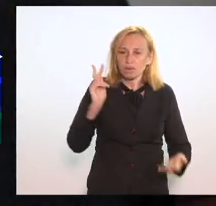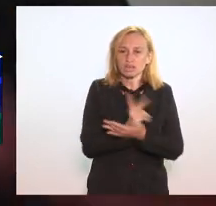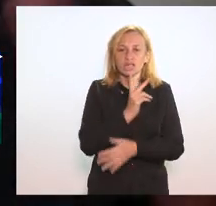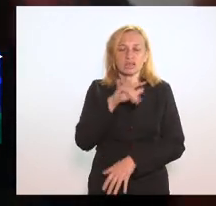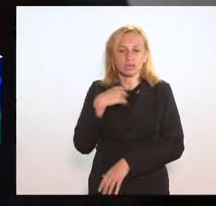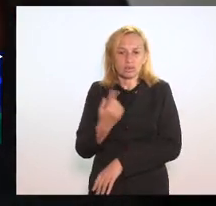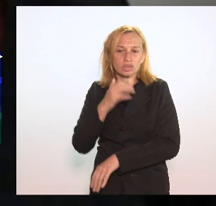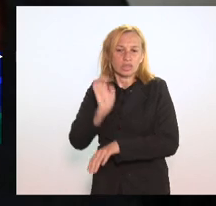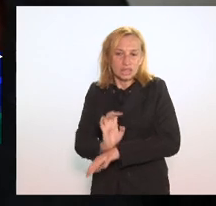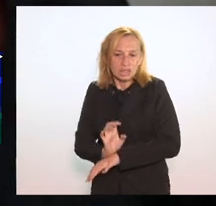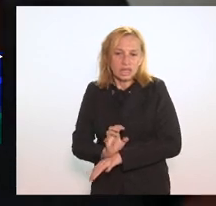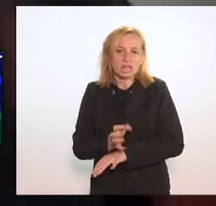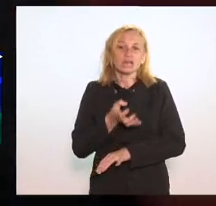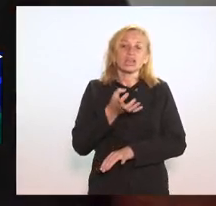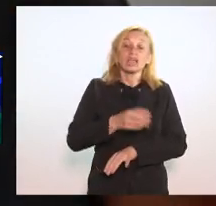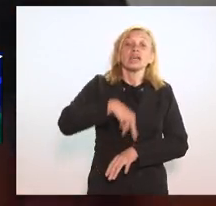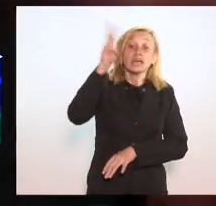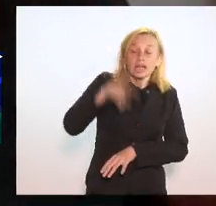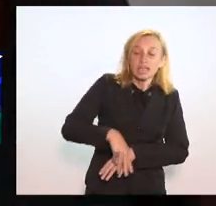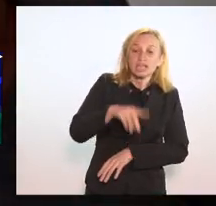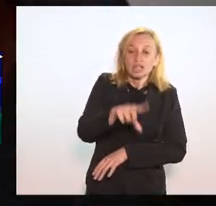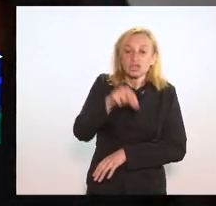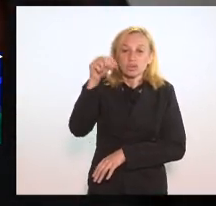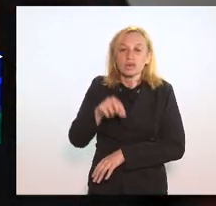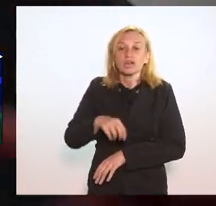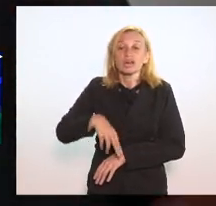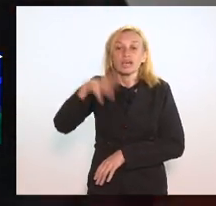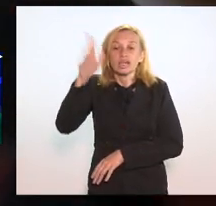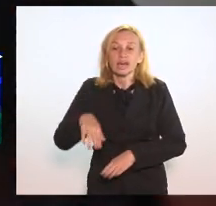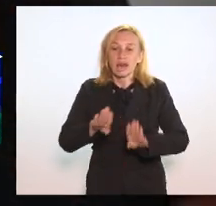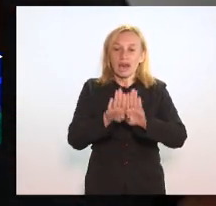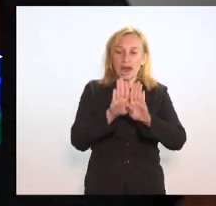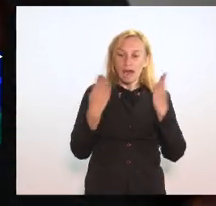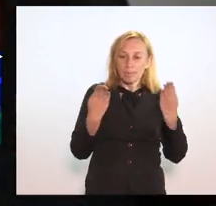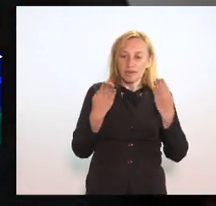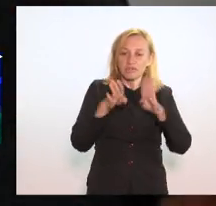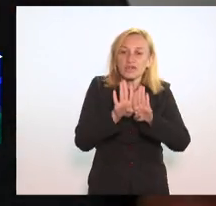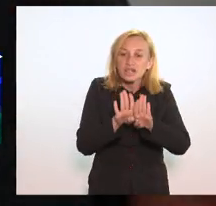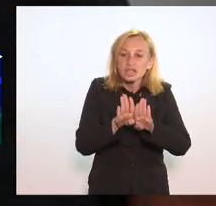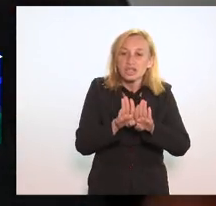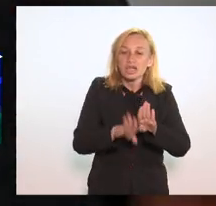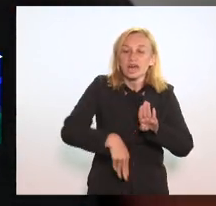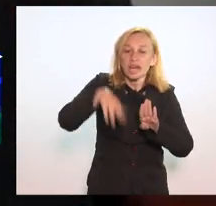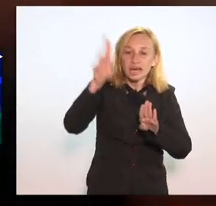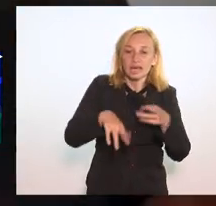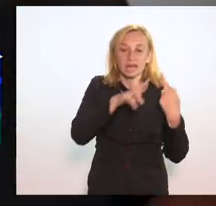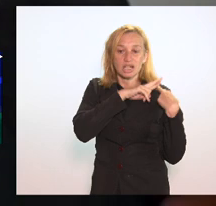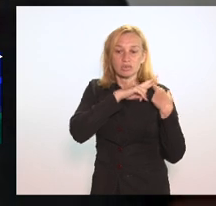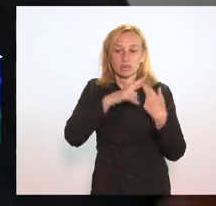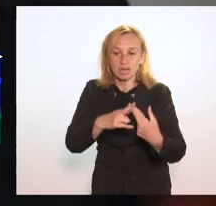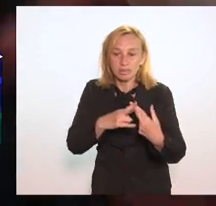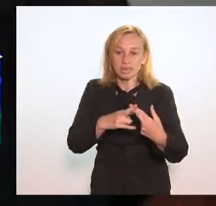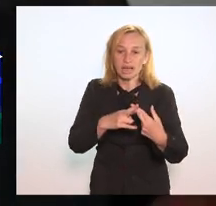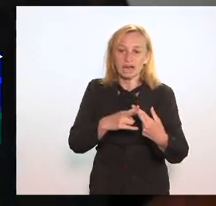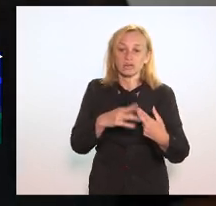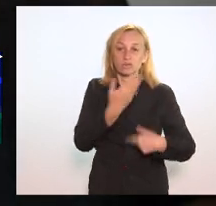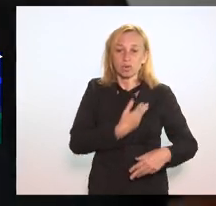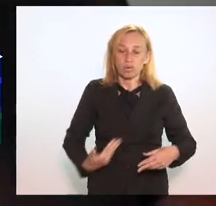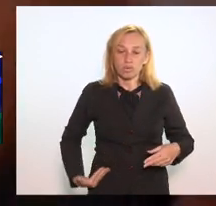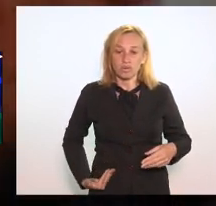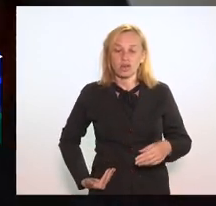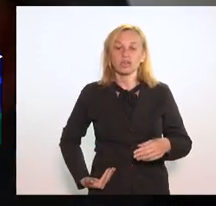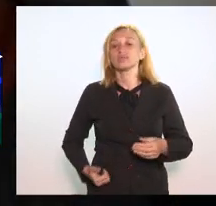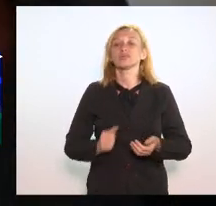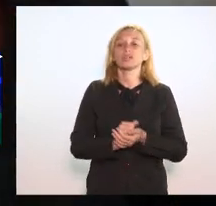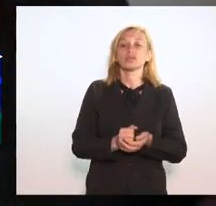quero eu acho que tem tem que decidir o que funciona Eo que não funciona é que tá na ponta que a responsabilidade dos Municípios e cabelo e assim